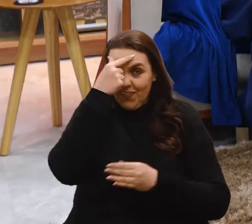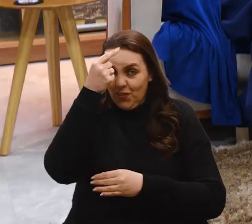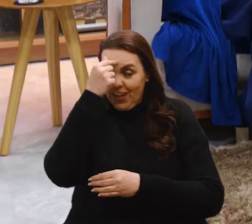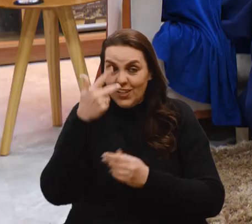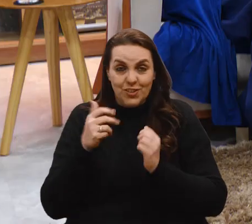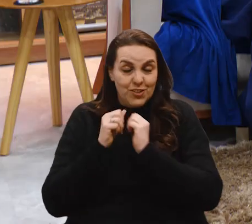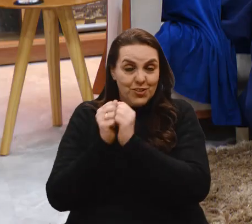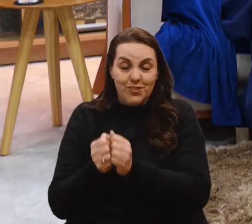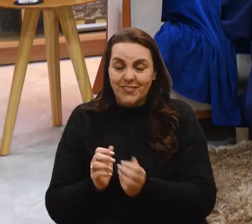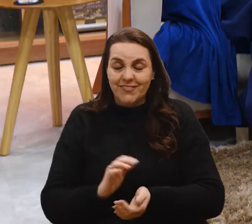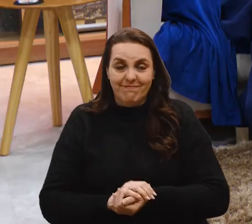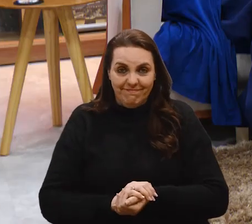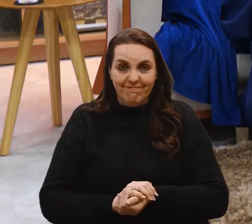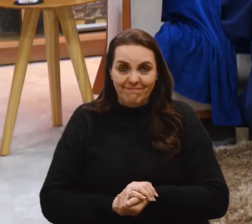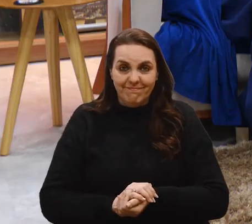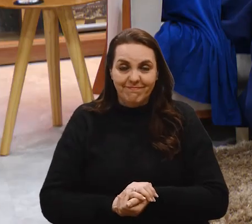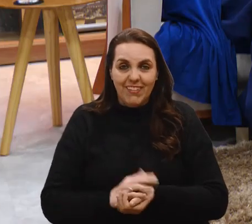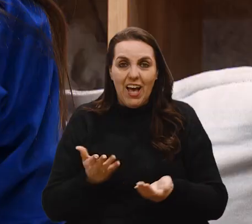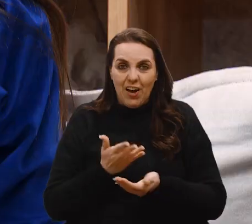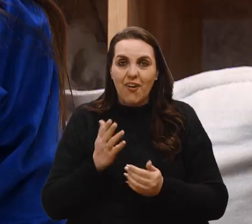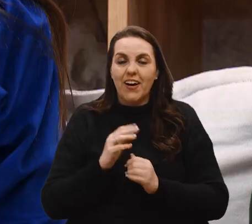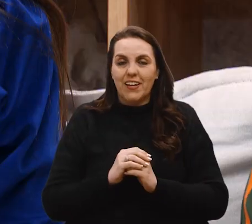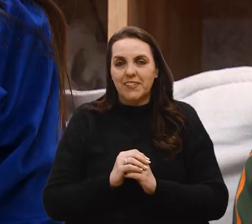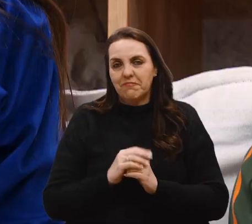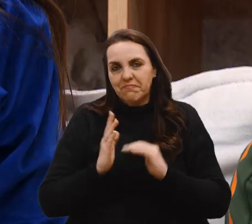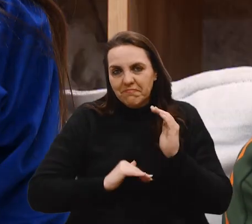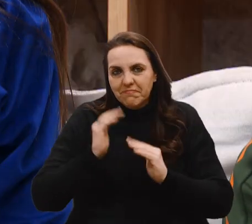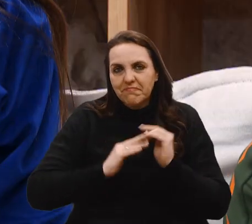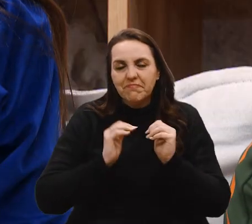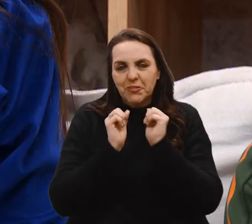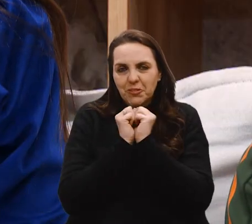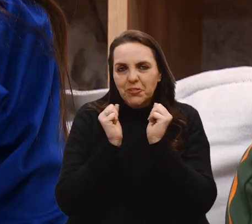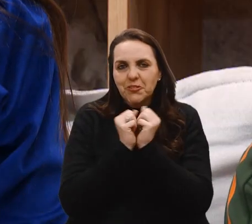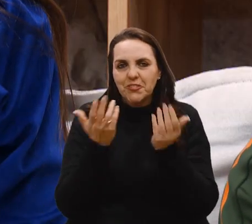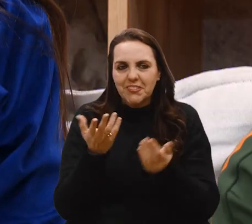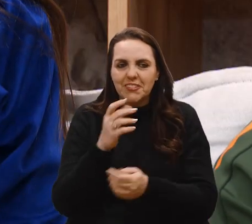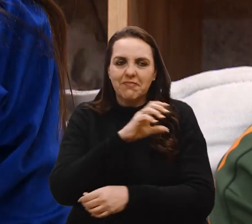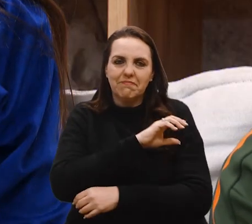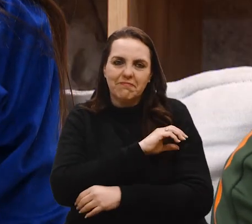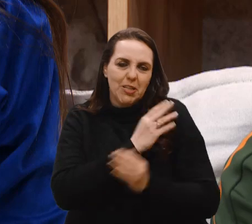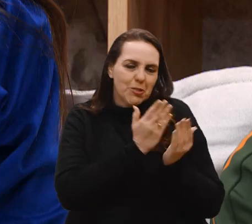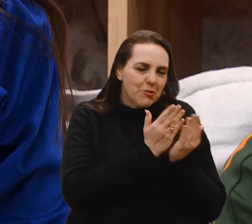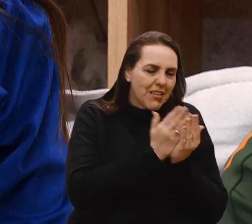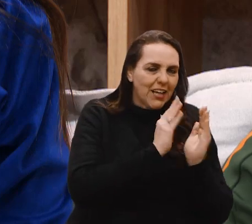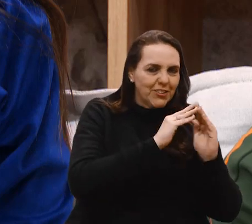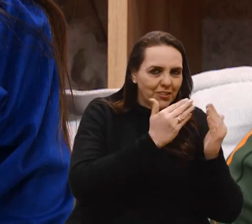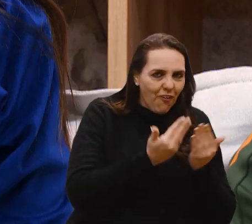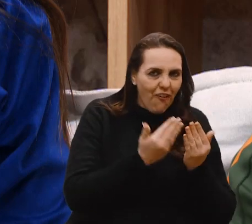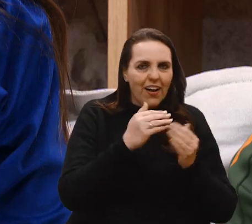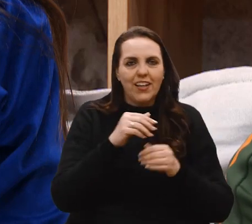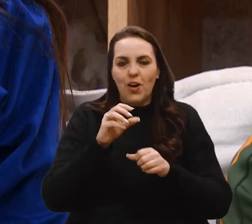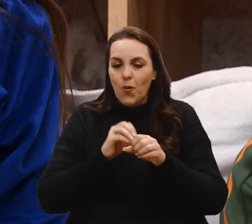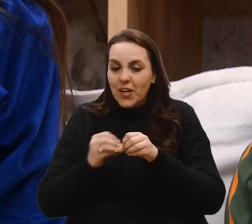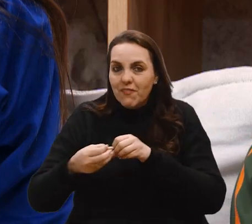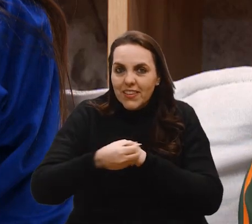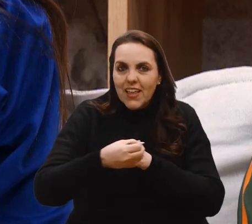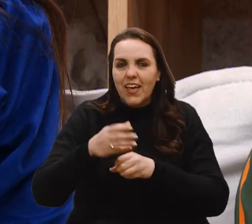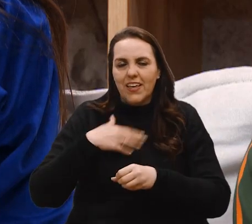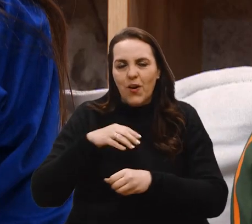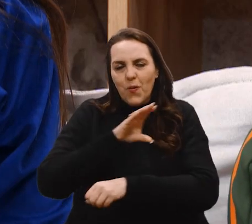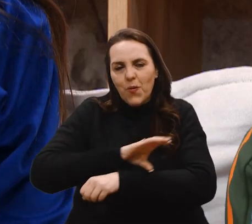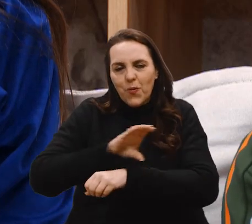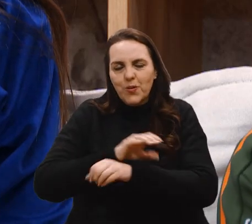aluno ouvinte, agora depois de uma construção com a faculdade. Então, com a Uniftec, né, que é onde eu estou cursando